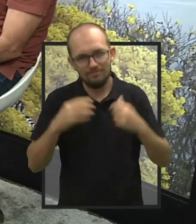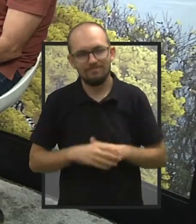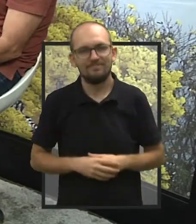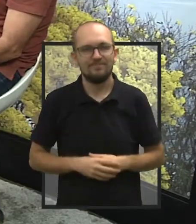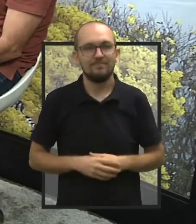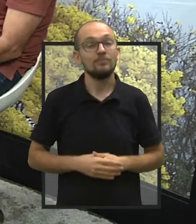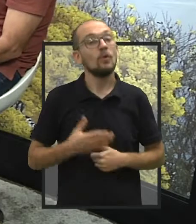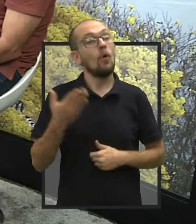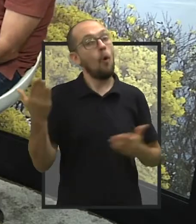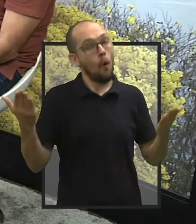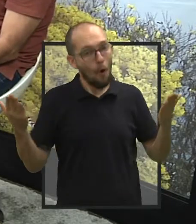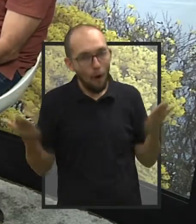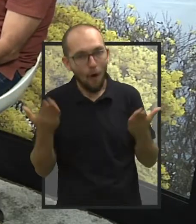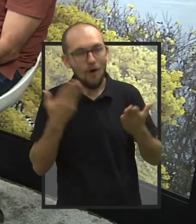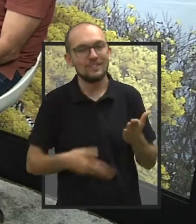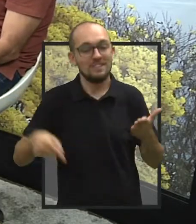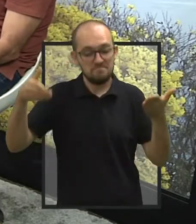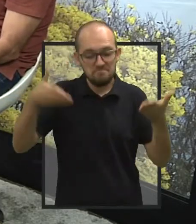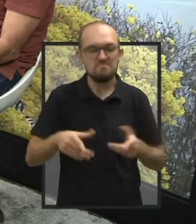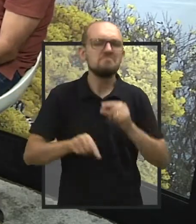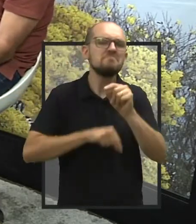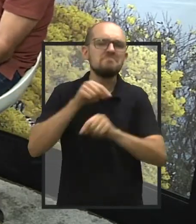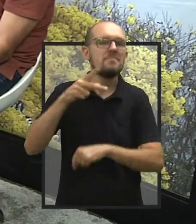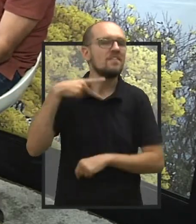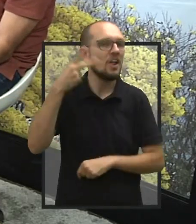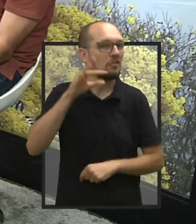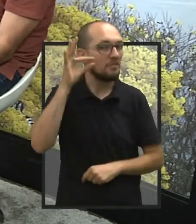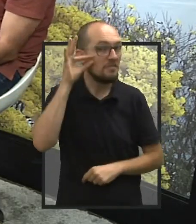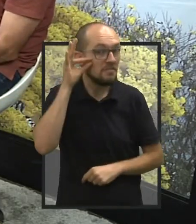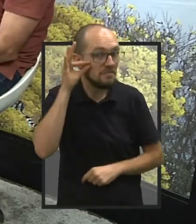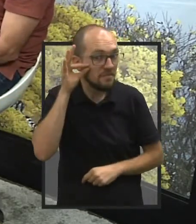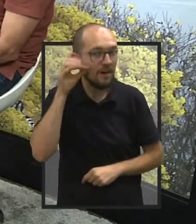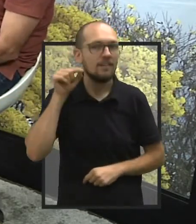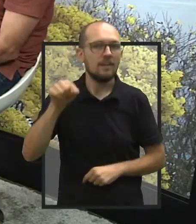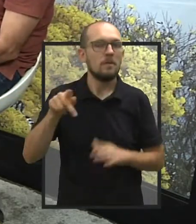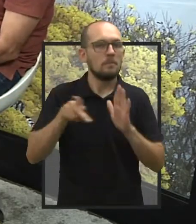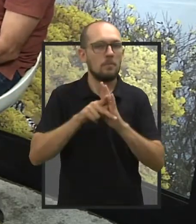Nós recebemos hoje aqui no estúdio da TV Câmara Jaú o vereador Wagner